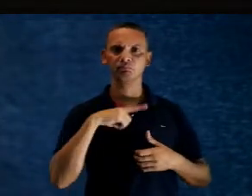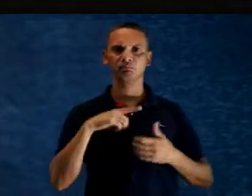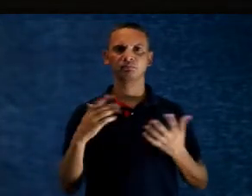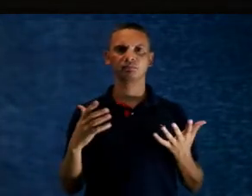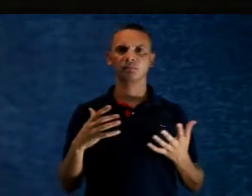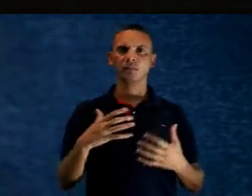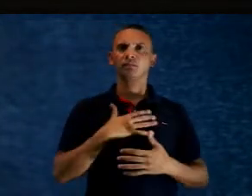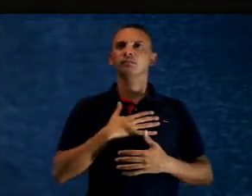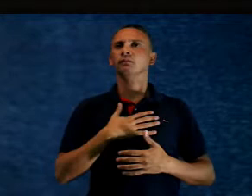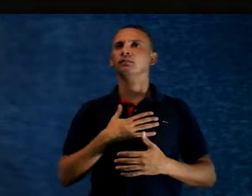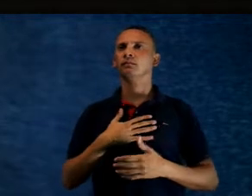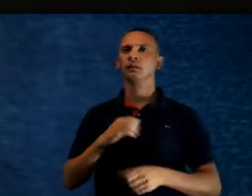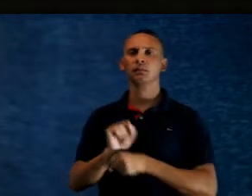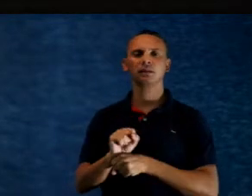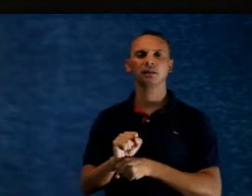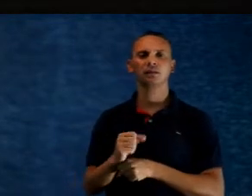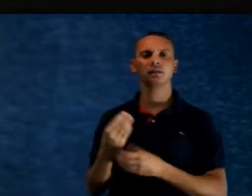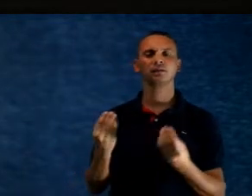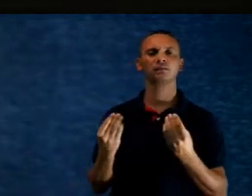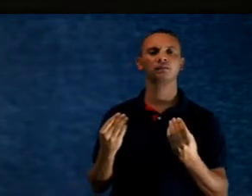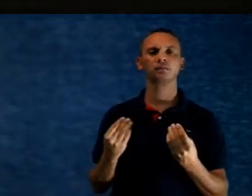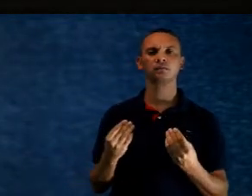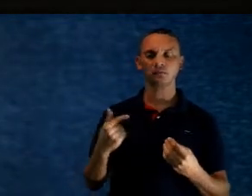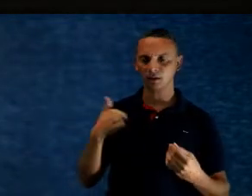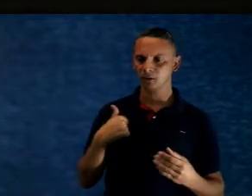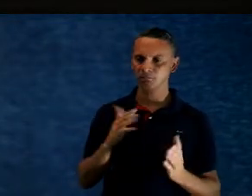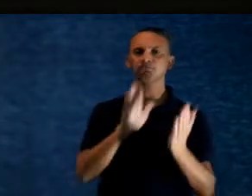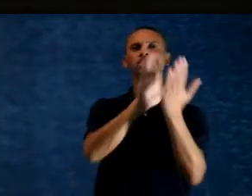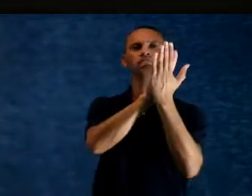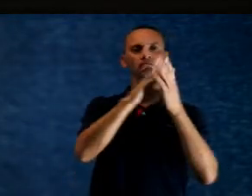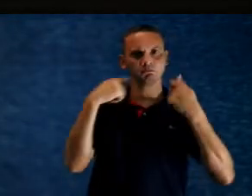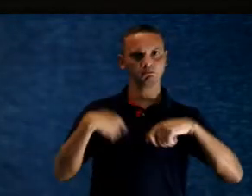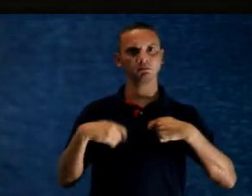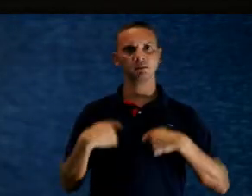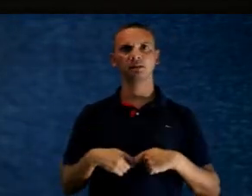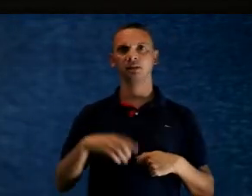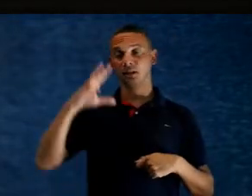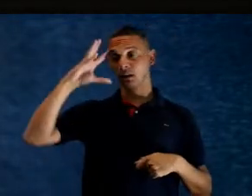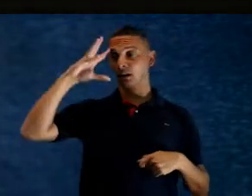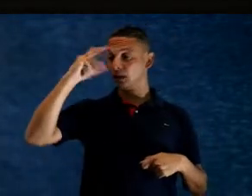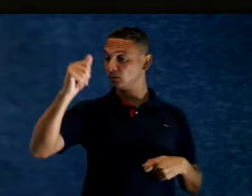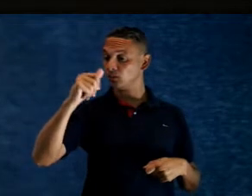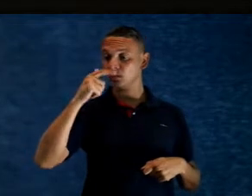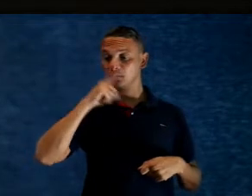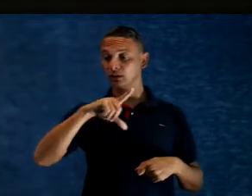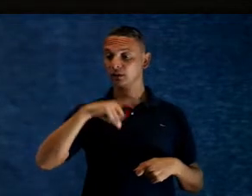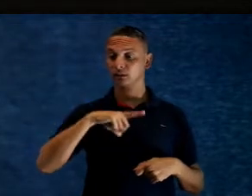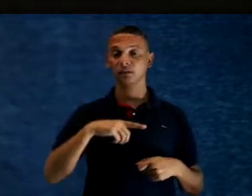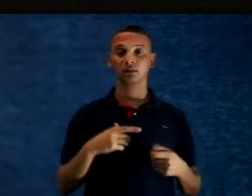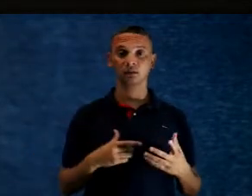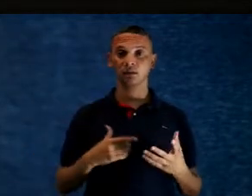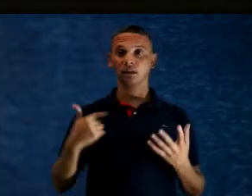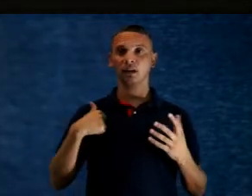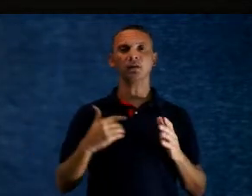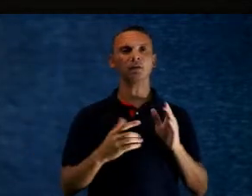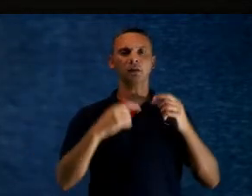lutar contra ti em plena luz. Odeio os teus métodos ardilosos. Vou destruir-te. Continuo de olhos fechados,